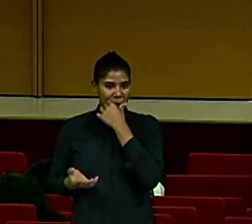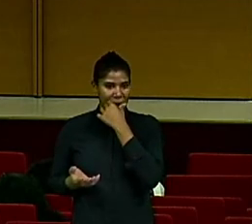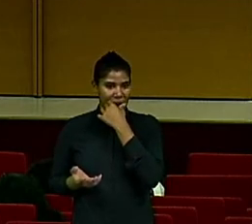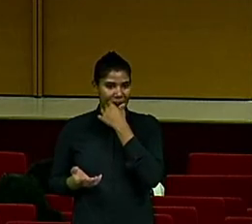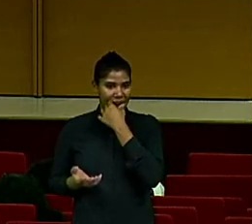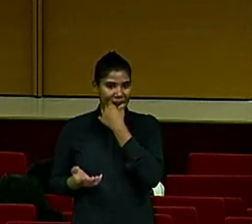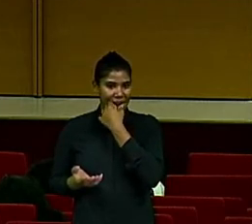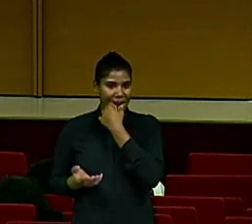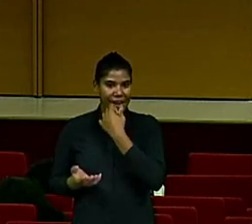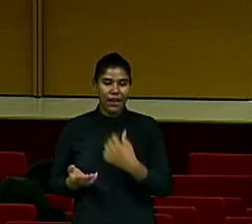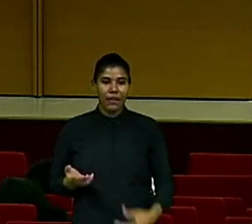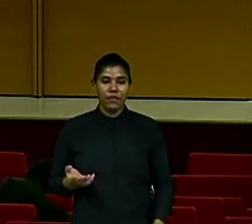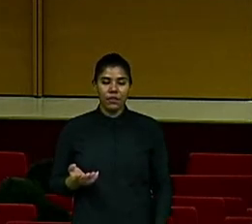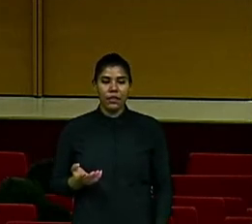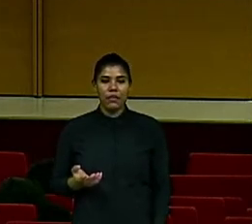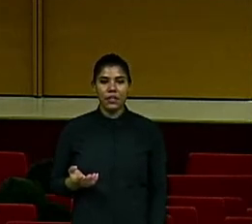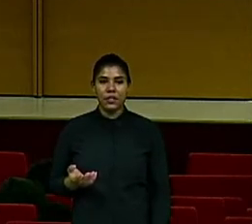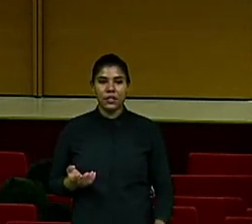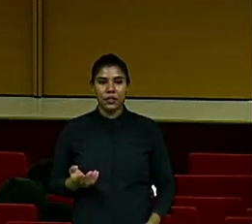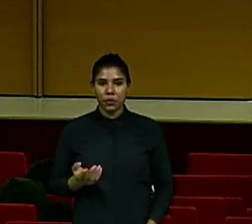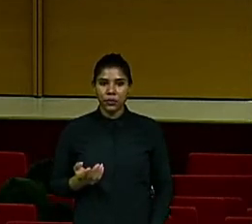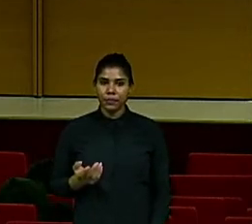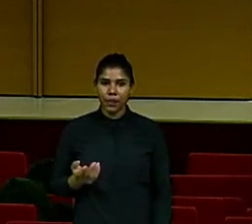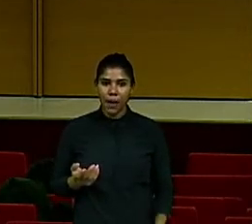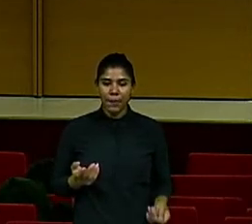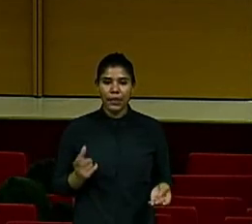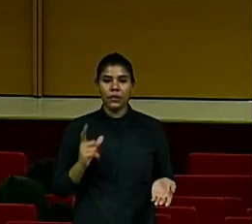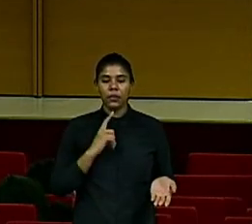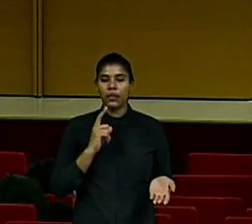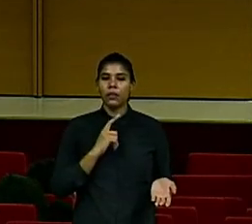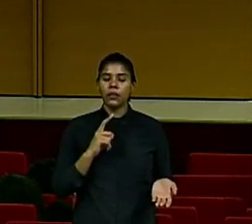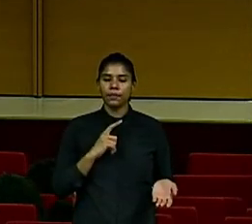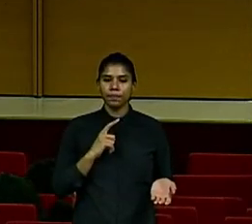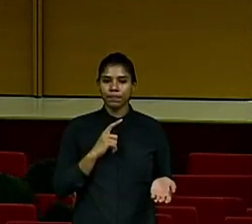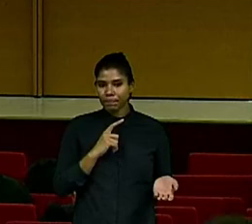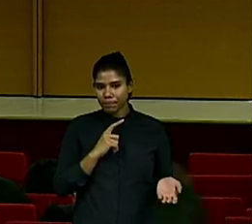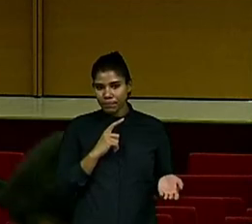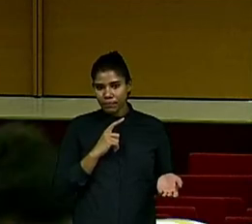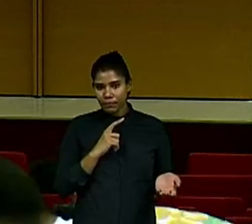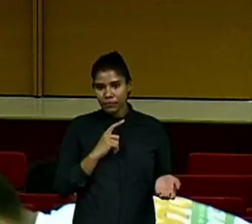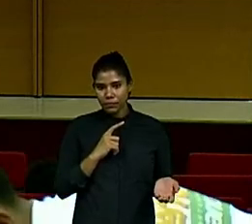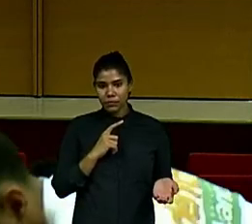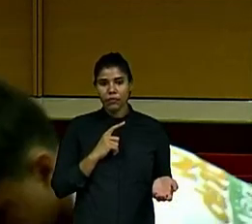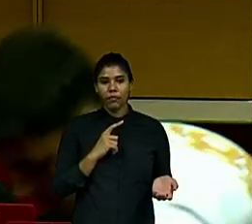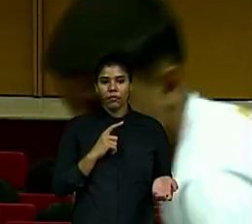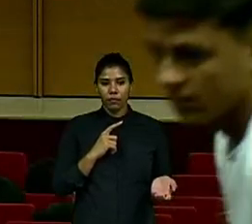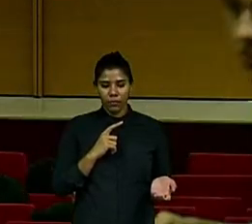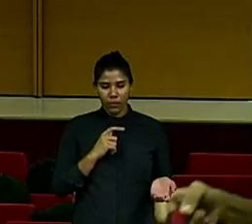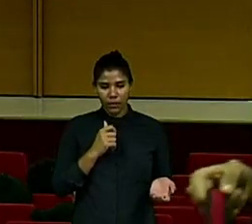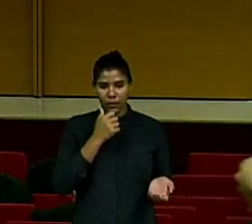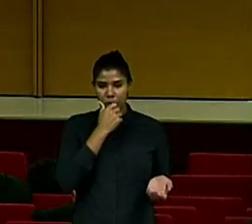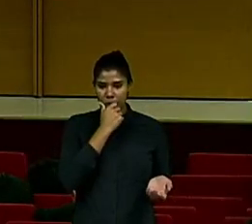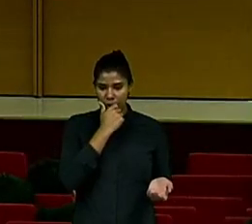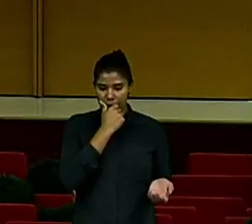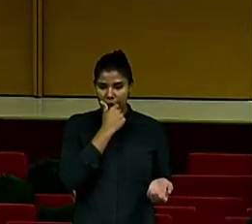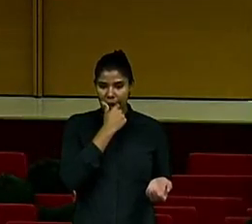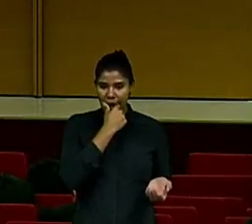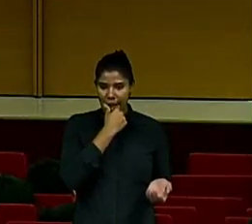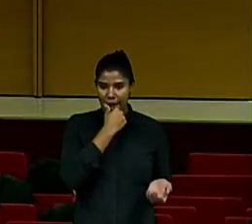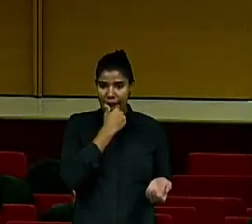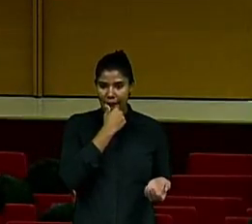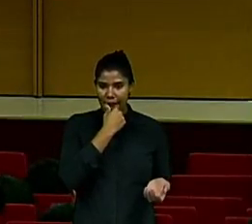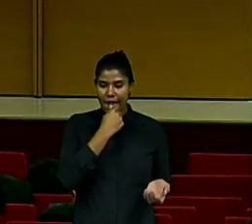algumas populações Singapura Coreia muito lá para o Oriente tem